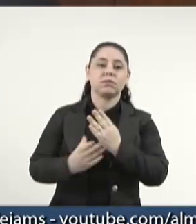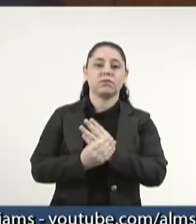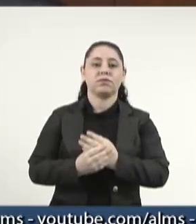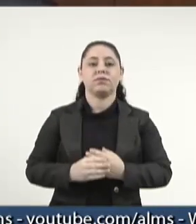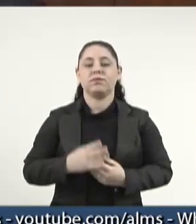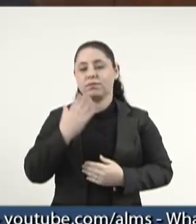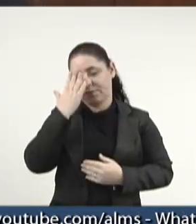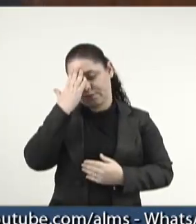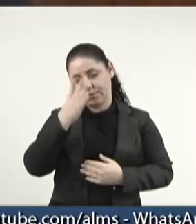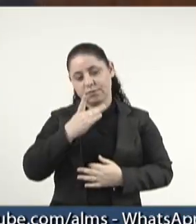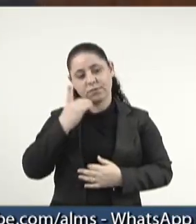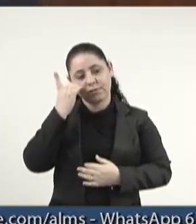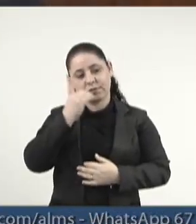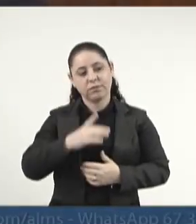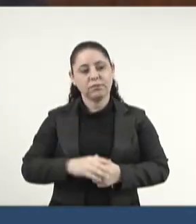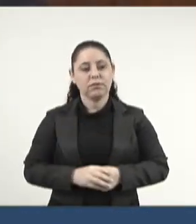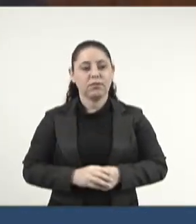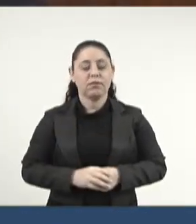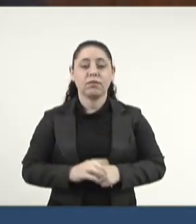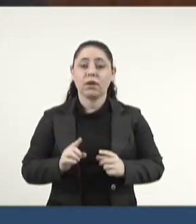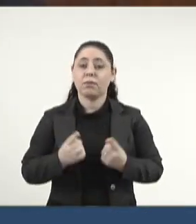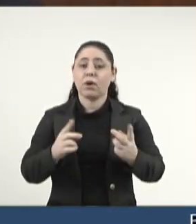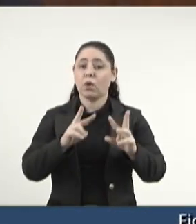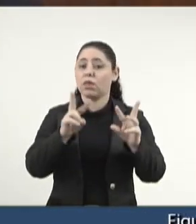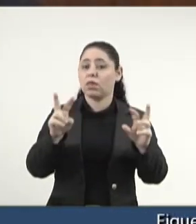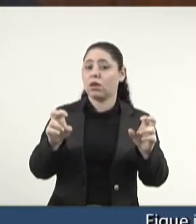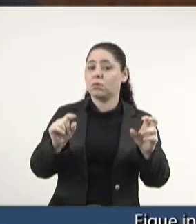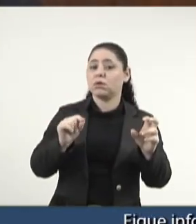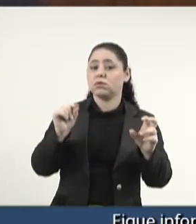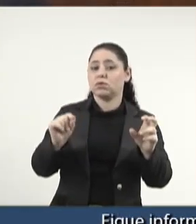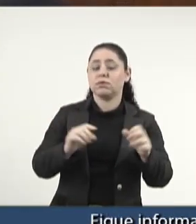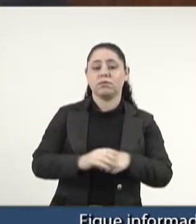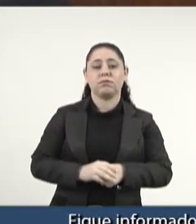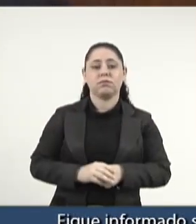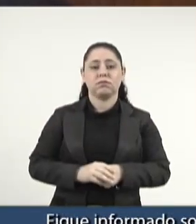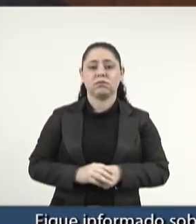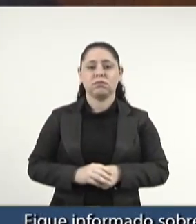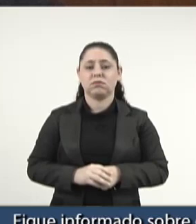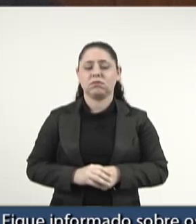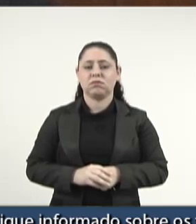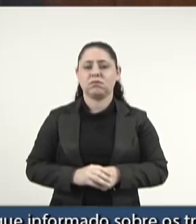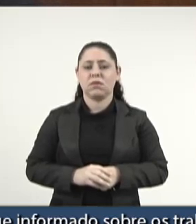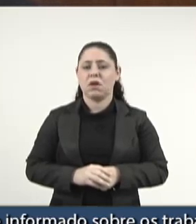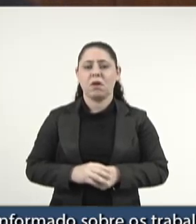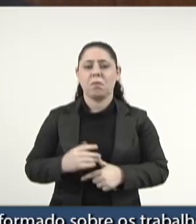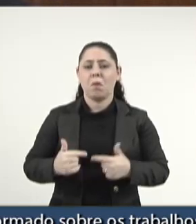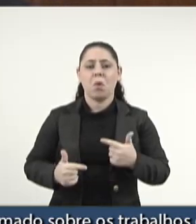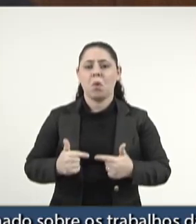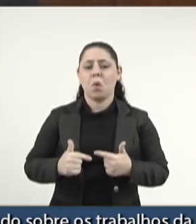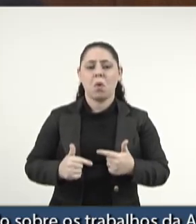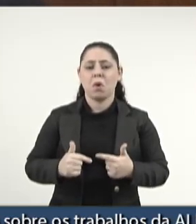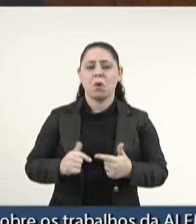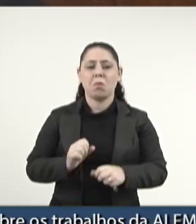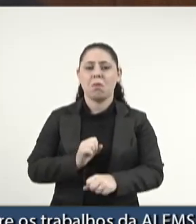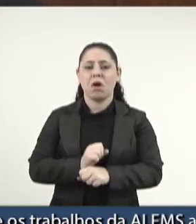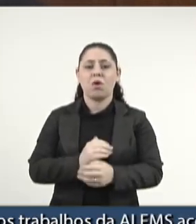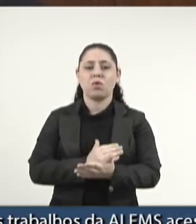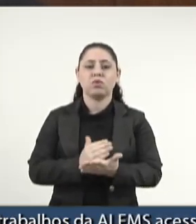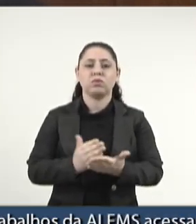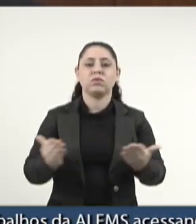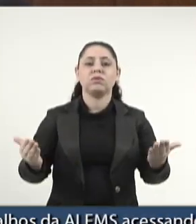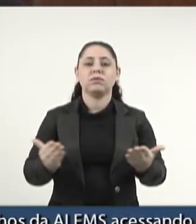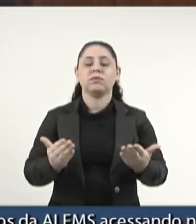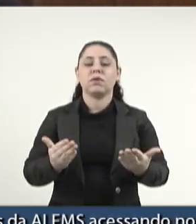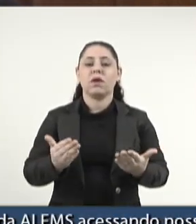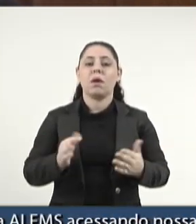Excelência e agradeço, deputado Neno Razuc, mas o tema deixou de ser caso de política para começar a ser